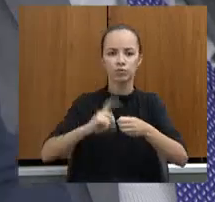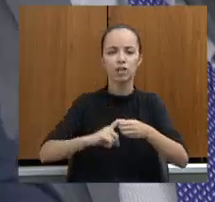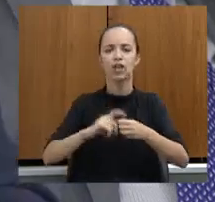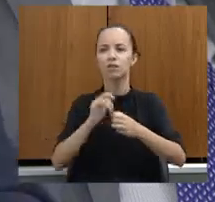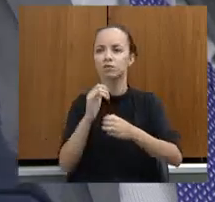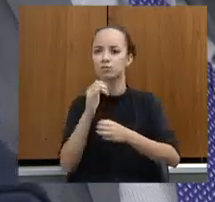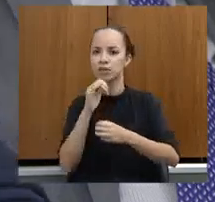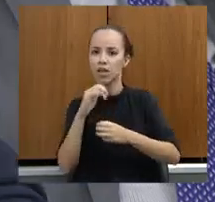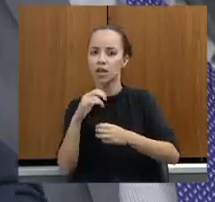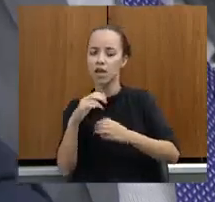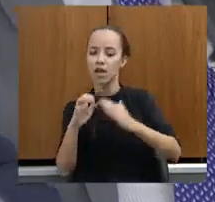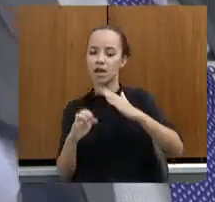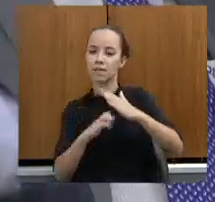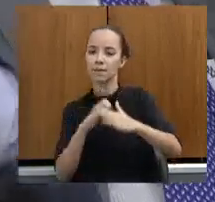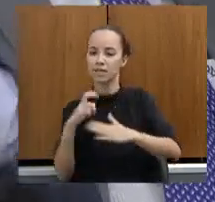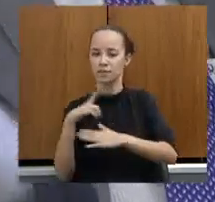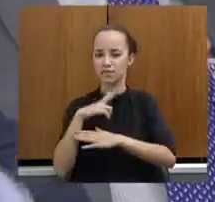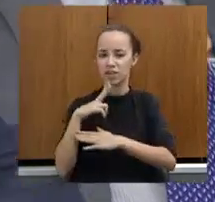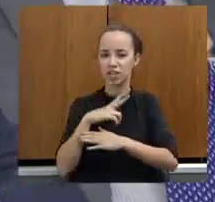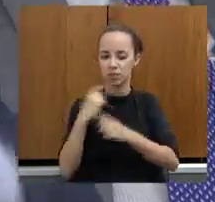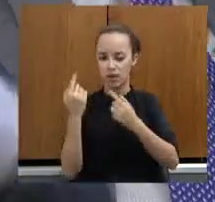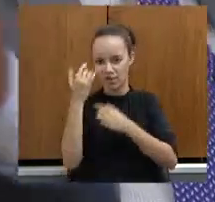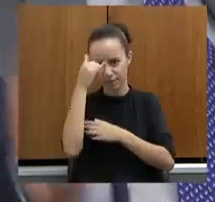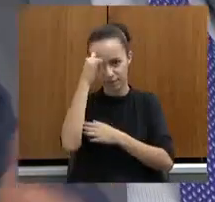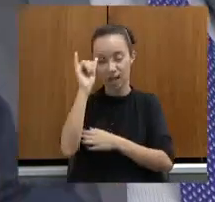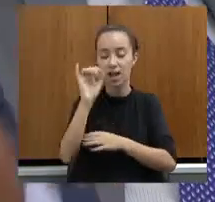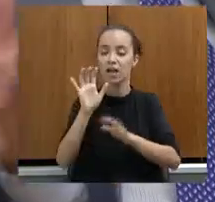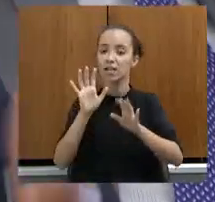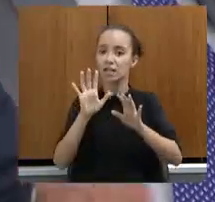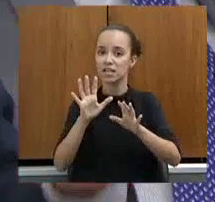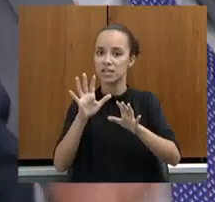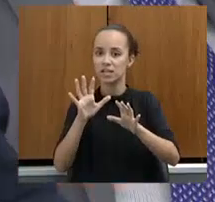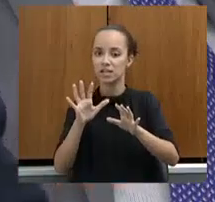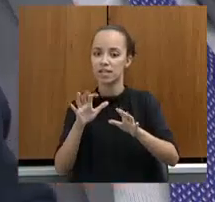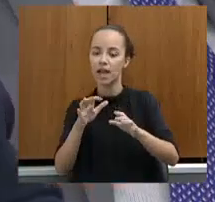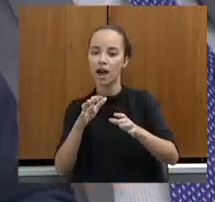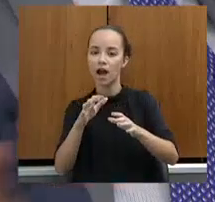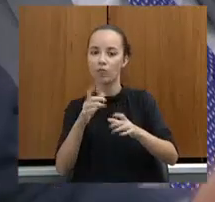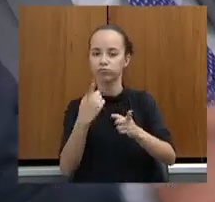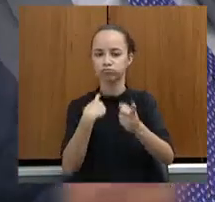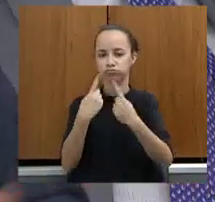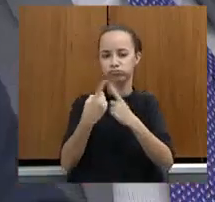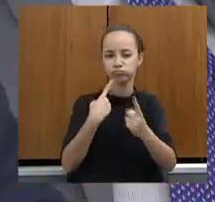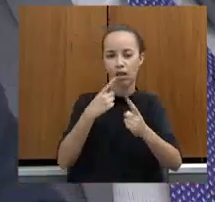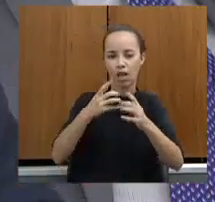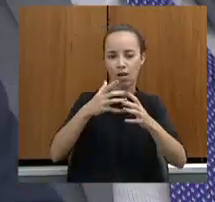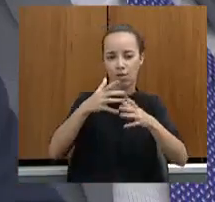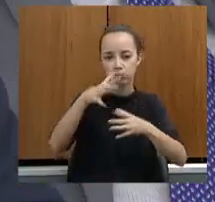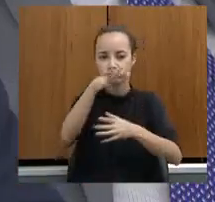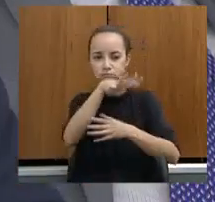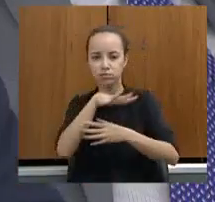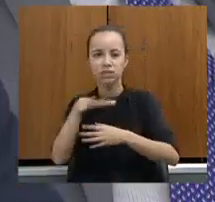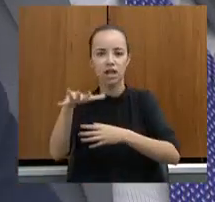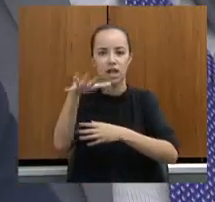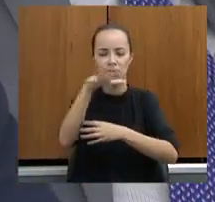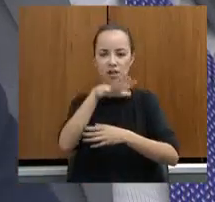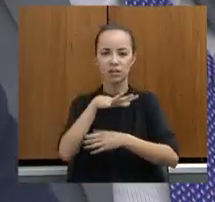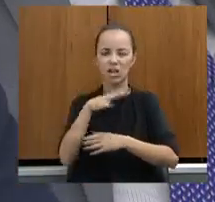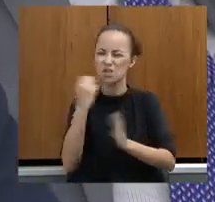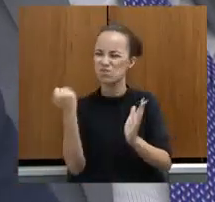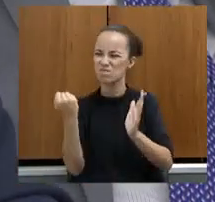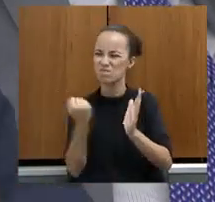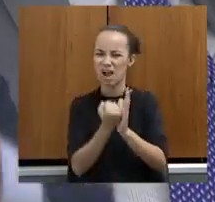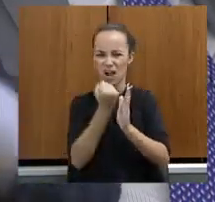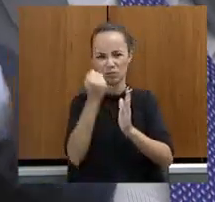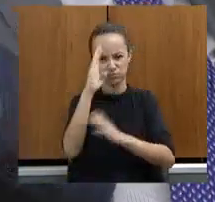privatização quanta a garantia da recuperação da malha Viária Sem dúvida alguma foi um grande Marco